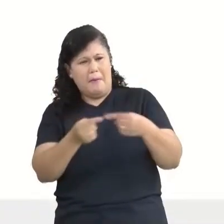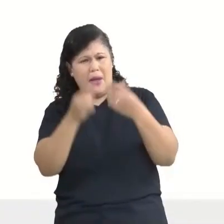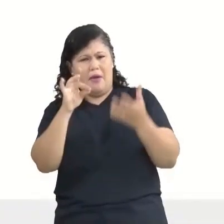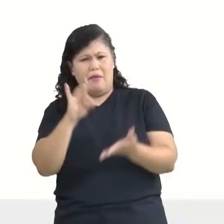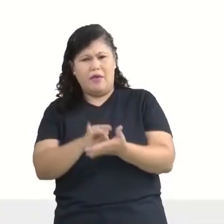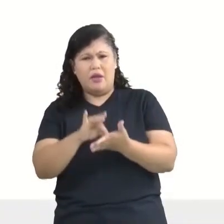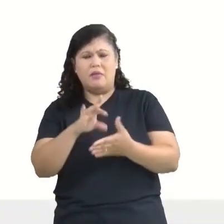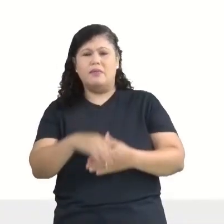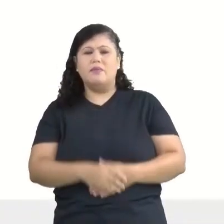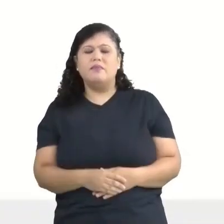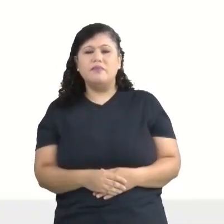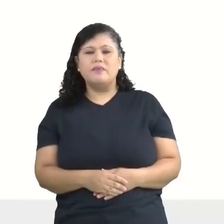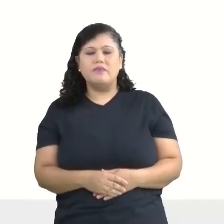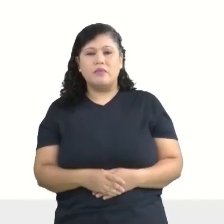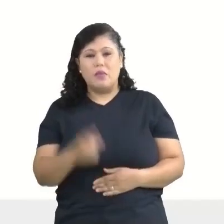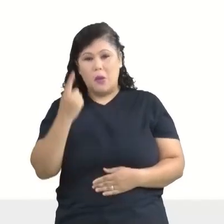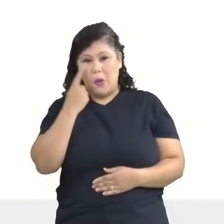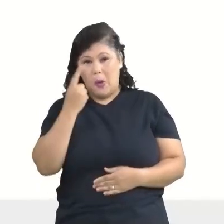Olha só.